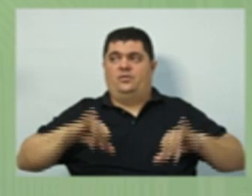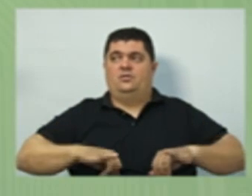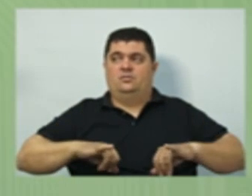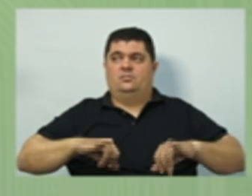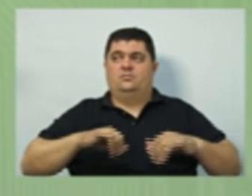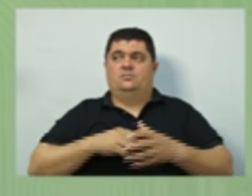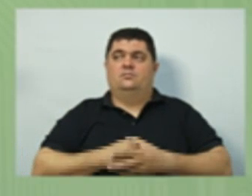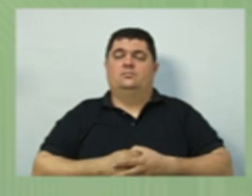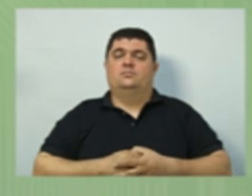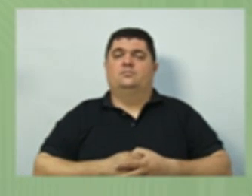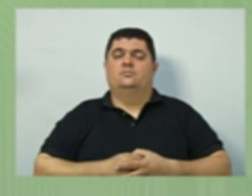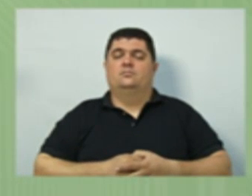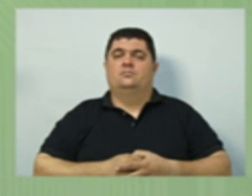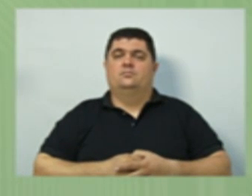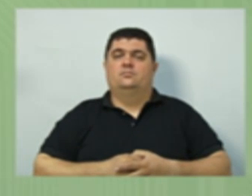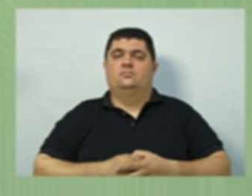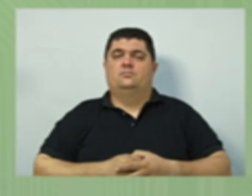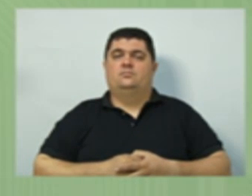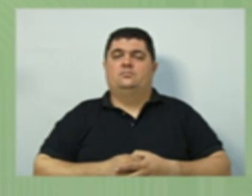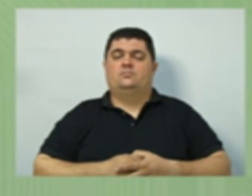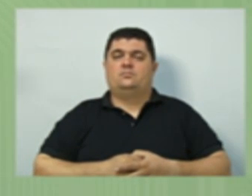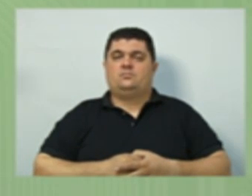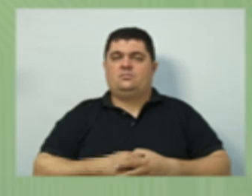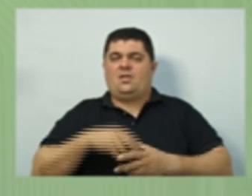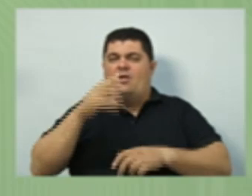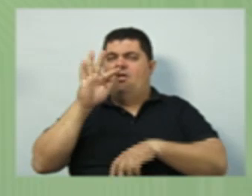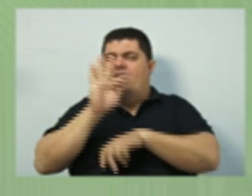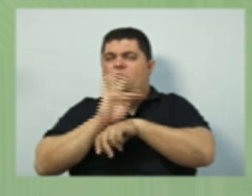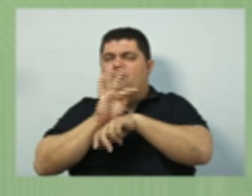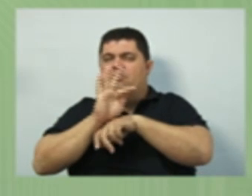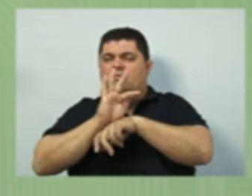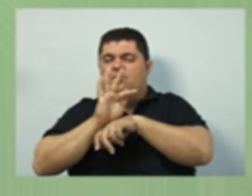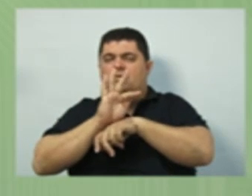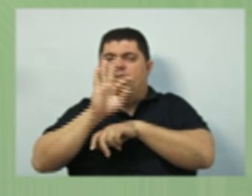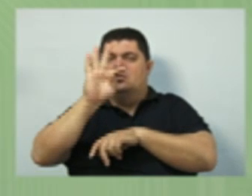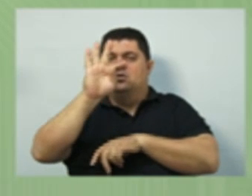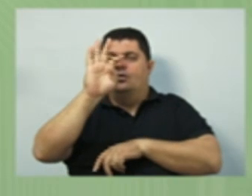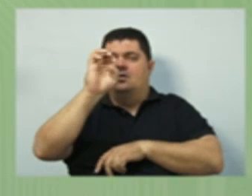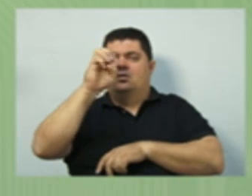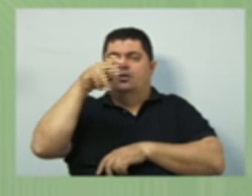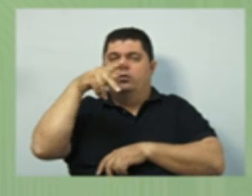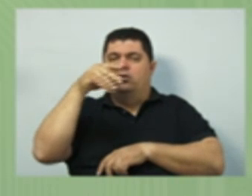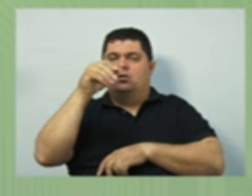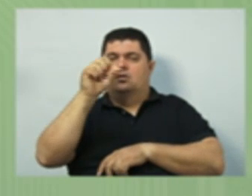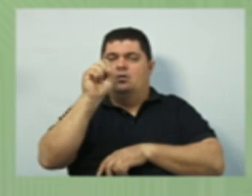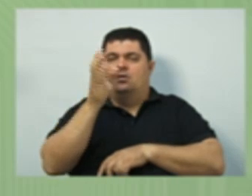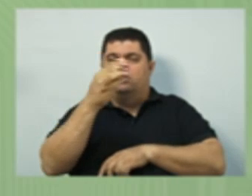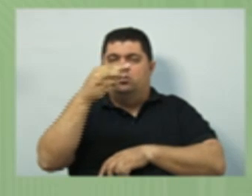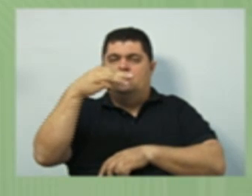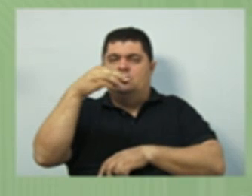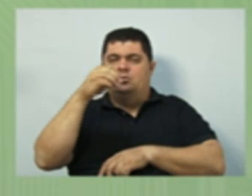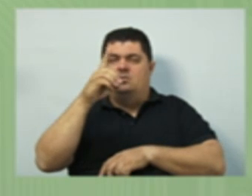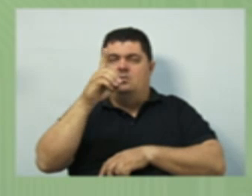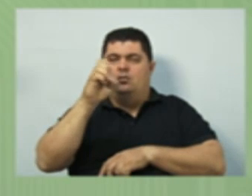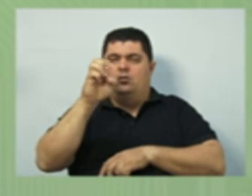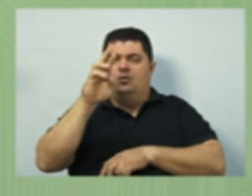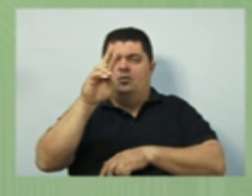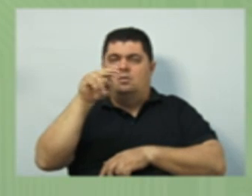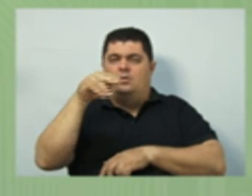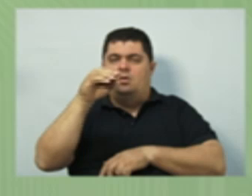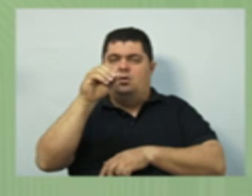a imagem de uma cena do filme Tempos Modernos, para ilustrar esta ideia de sofrimento.